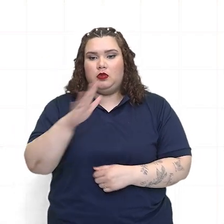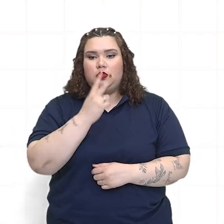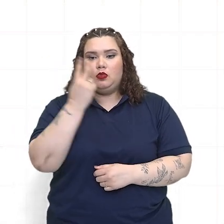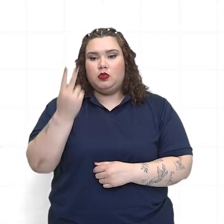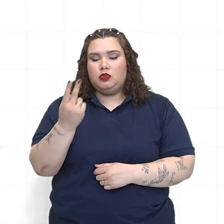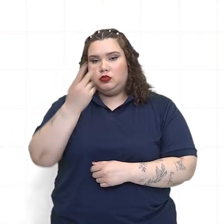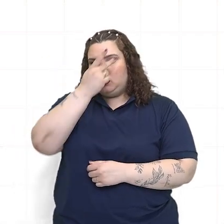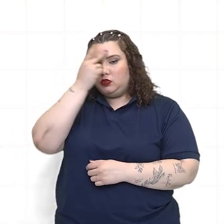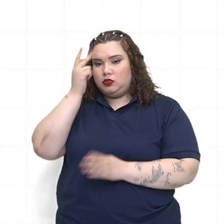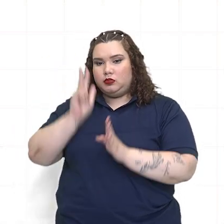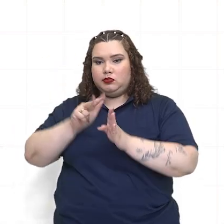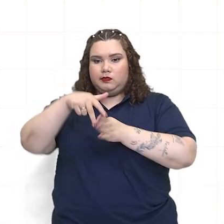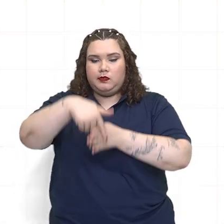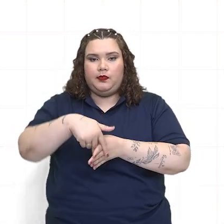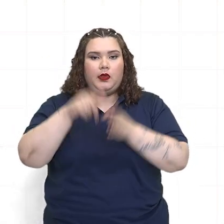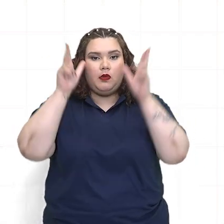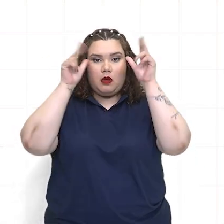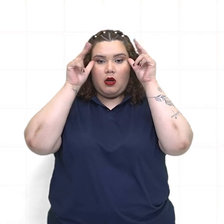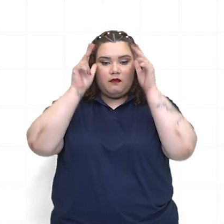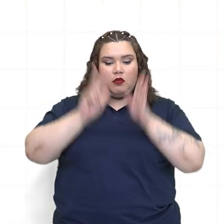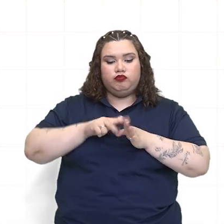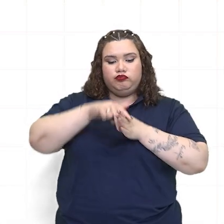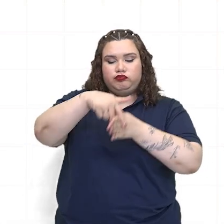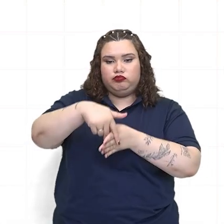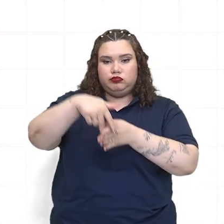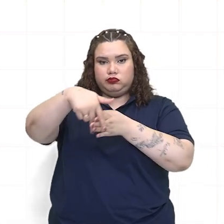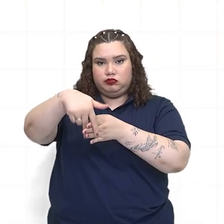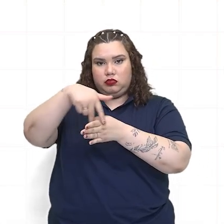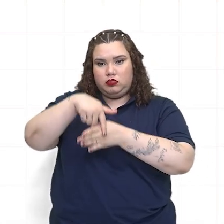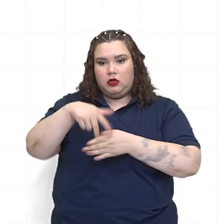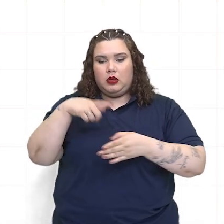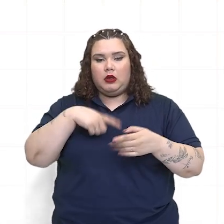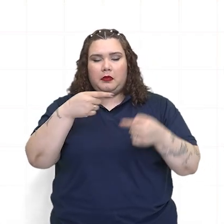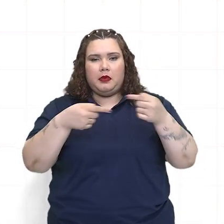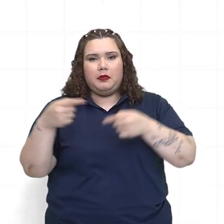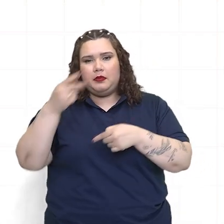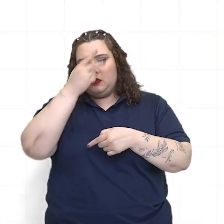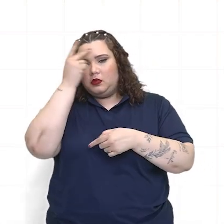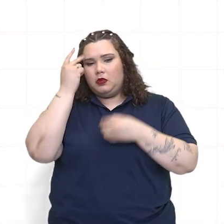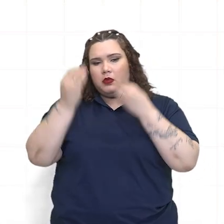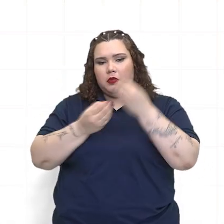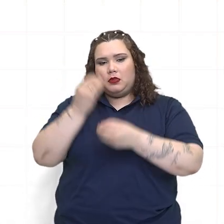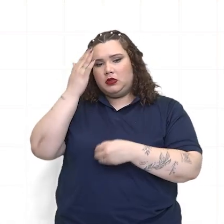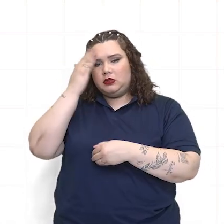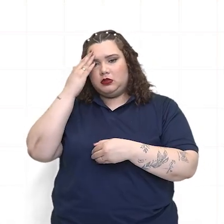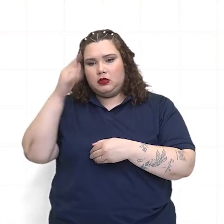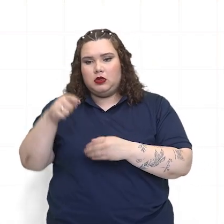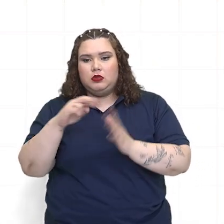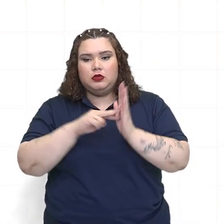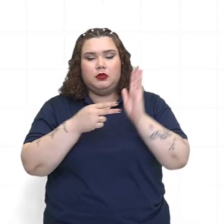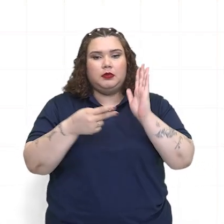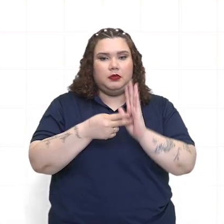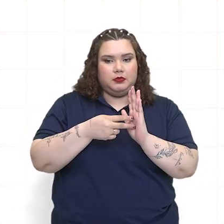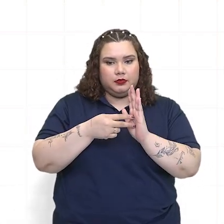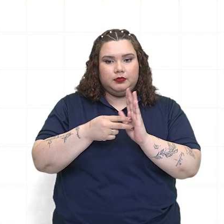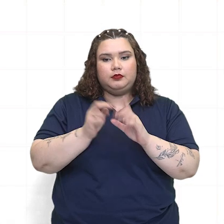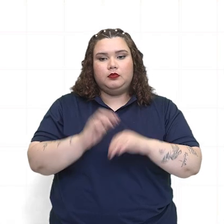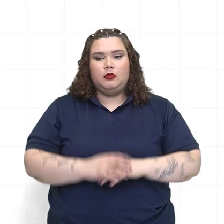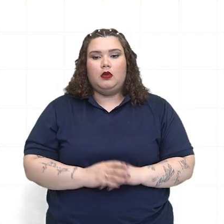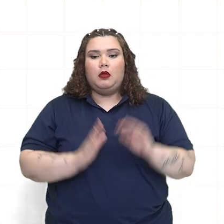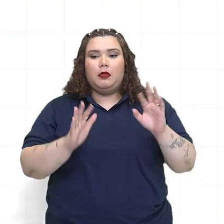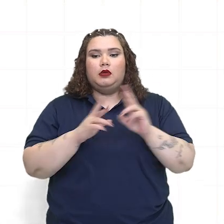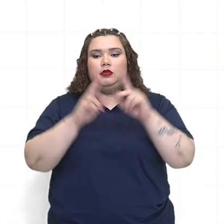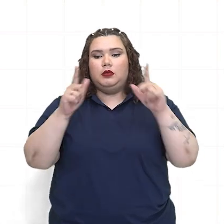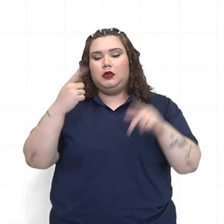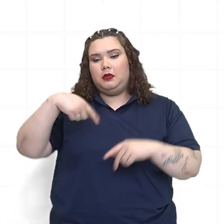2 cavaleiros montados no mesmo cavalo. Há muita discussão a respeito de seu significado. Ao contrário